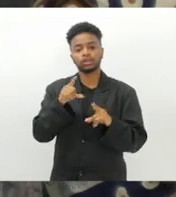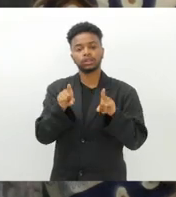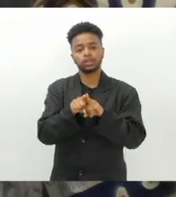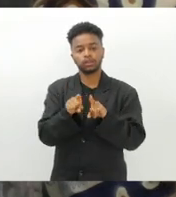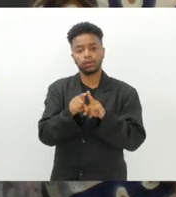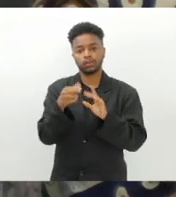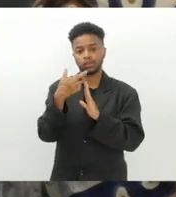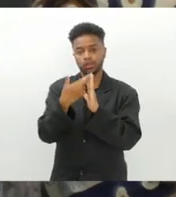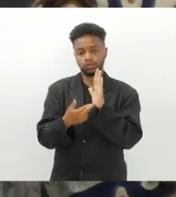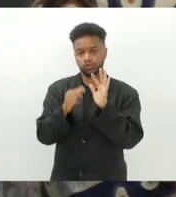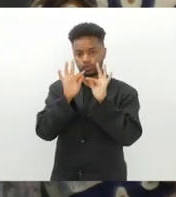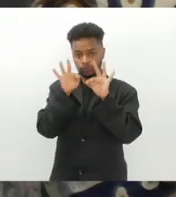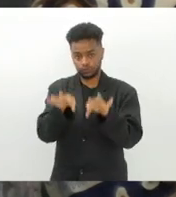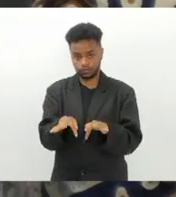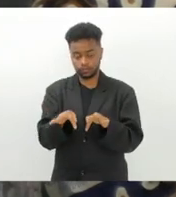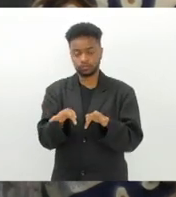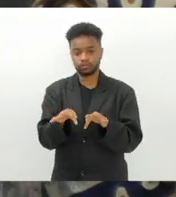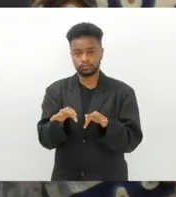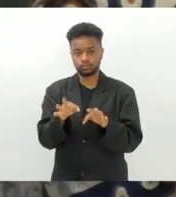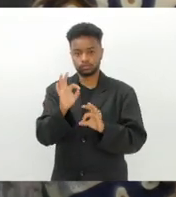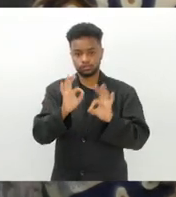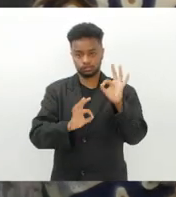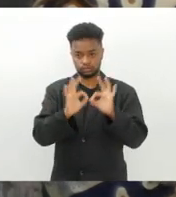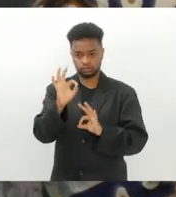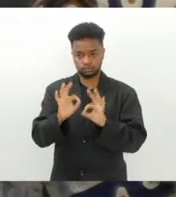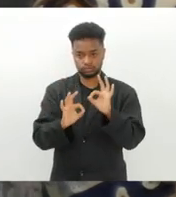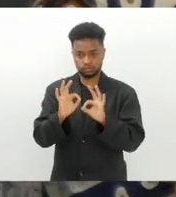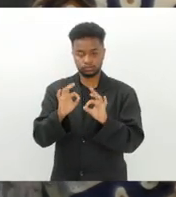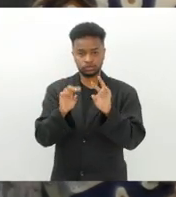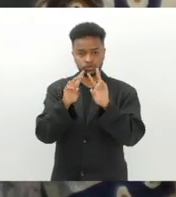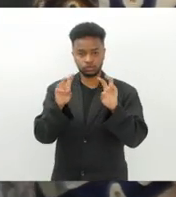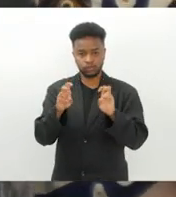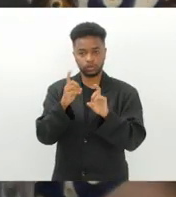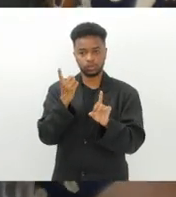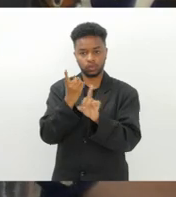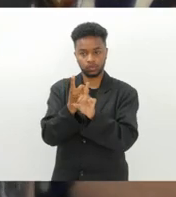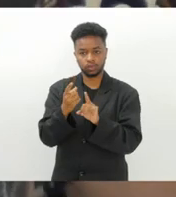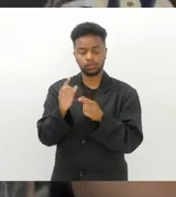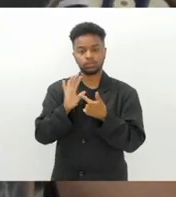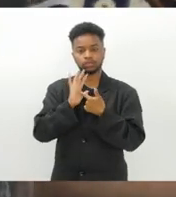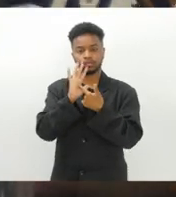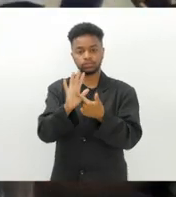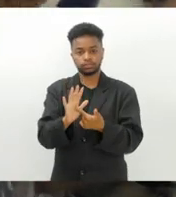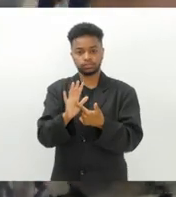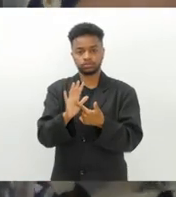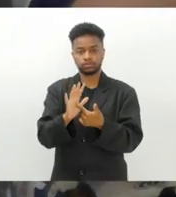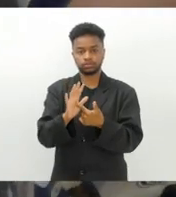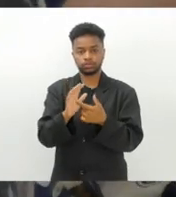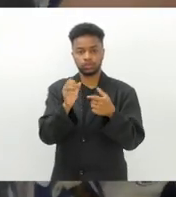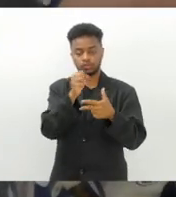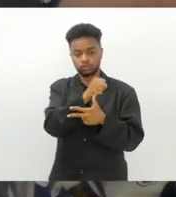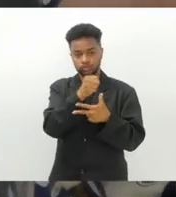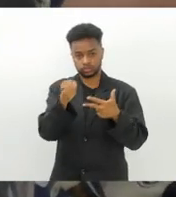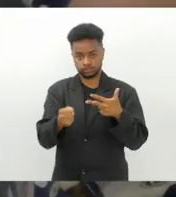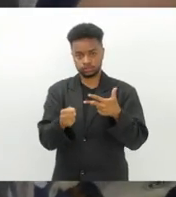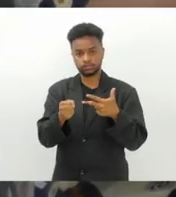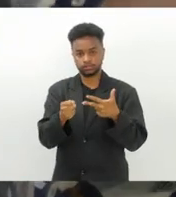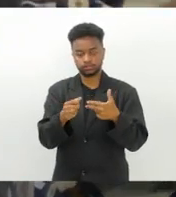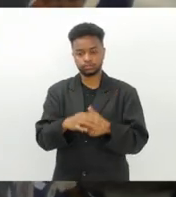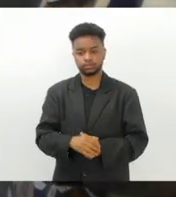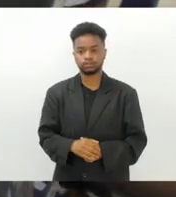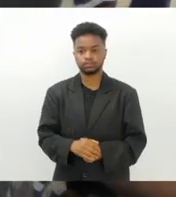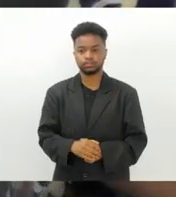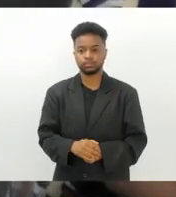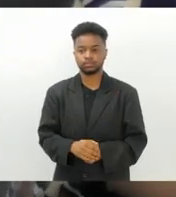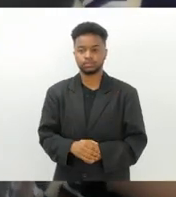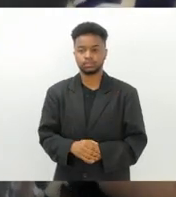formulado um relatório final, tá, desse encontro, que será apresentado aos três poderes, a todos os poderes. Né? O